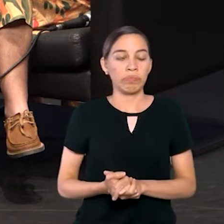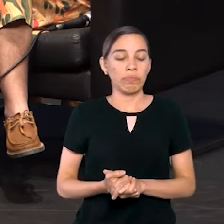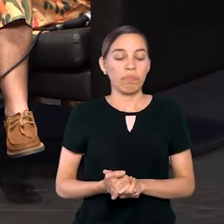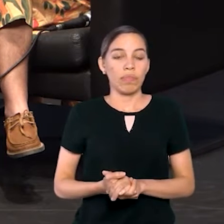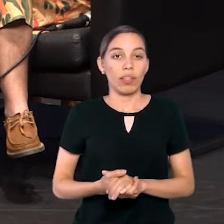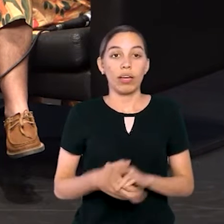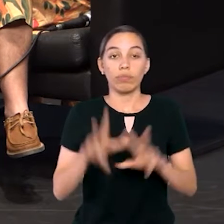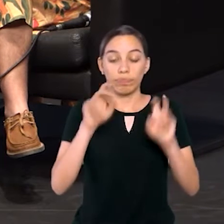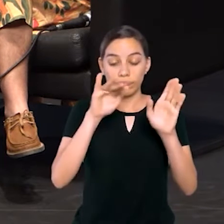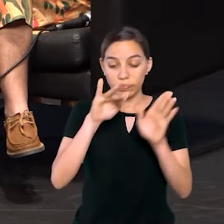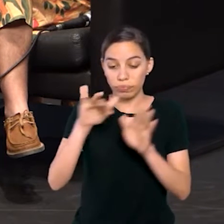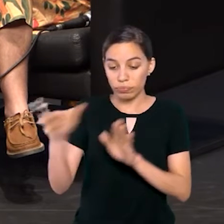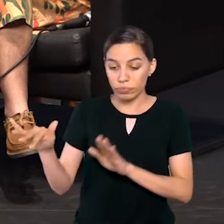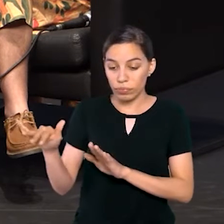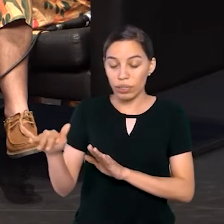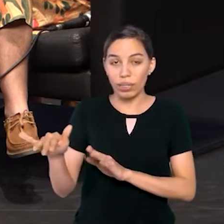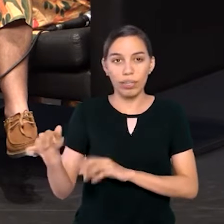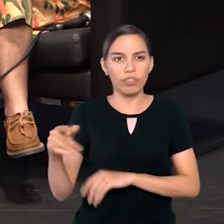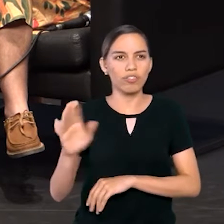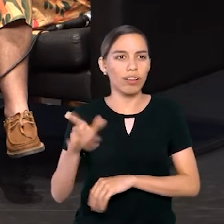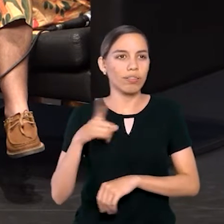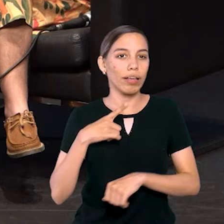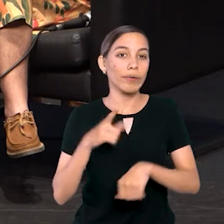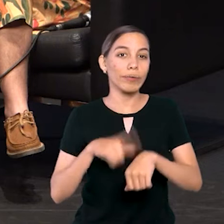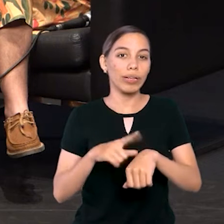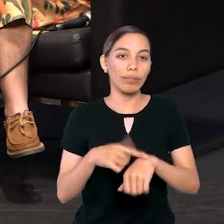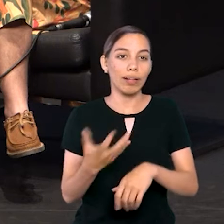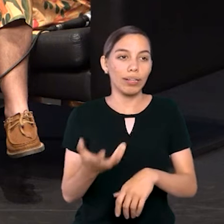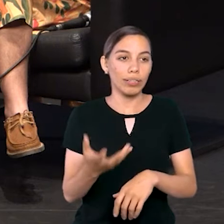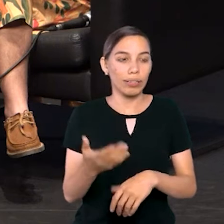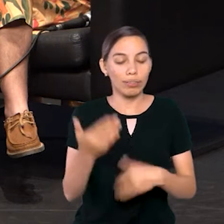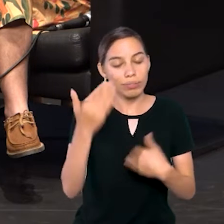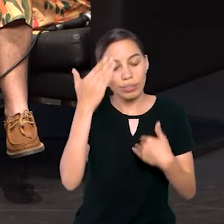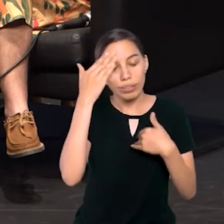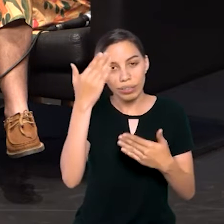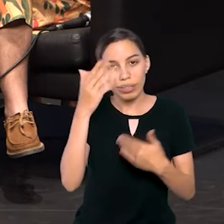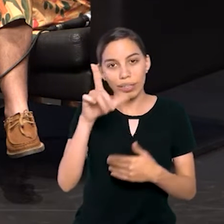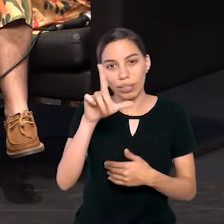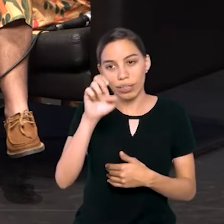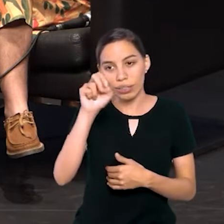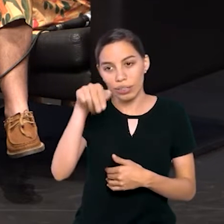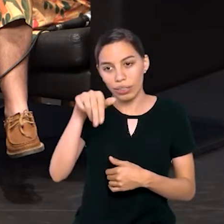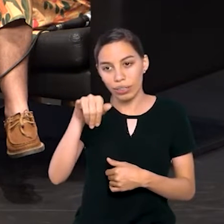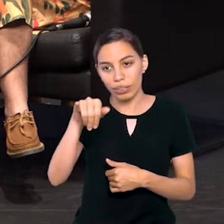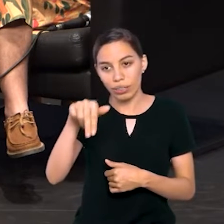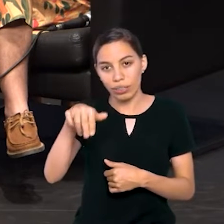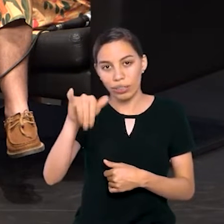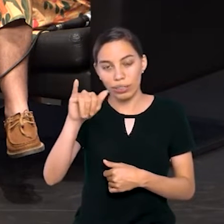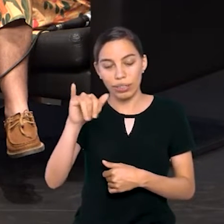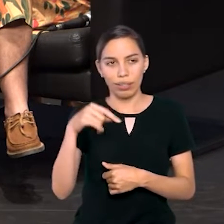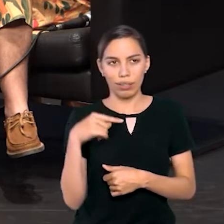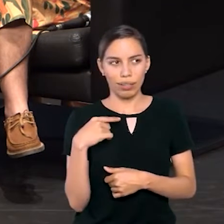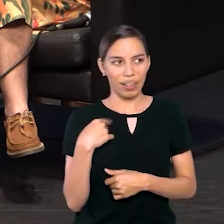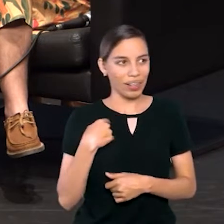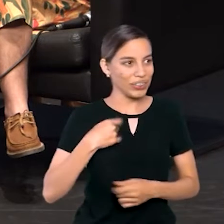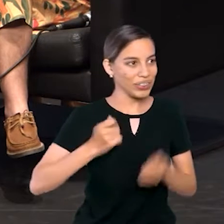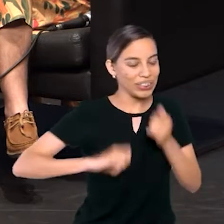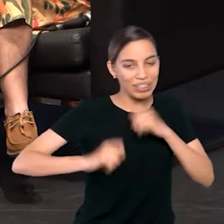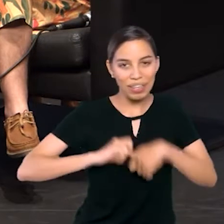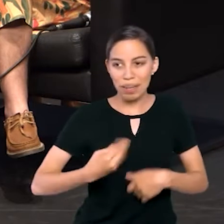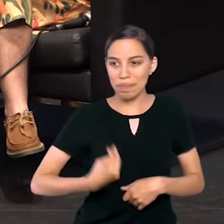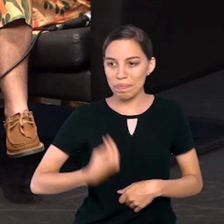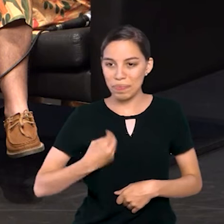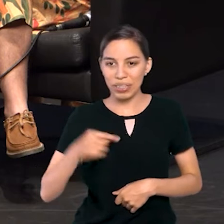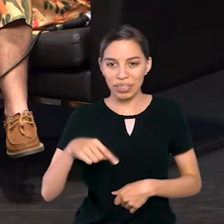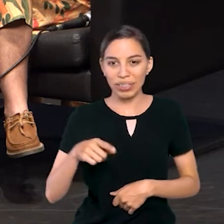veio. E a gente tinha a maior expectativa de estarmos aqui com ele e tal, eu acho que alguns de vocês também